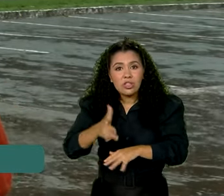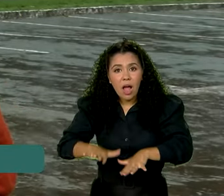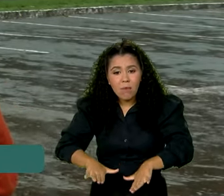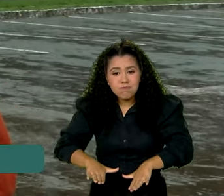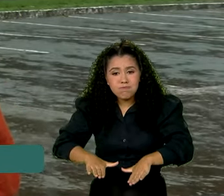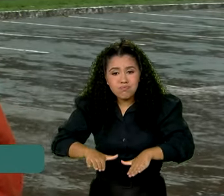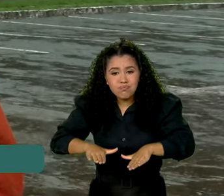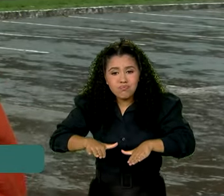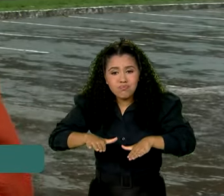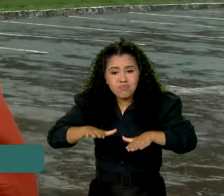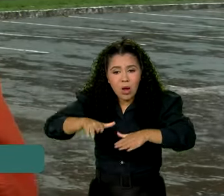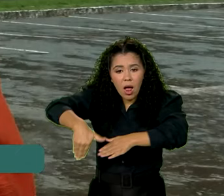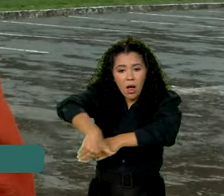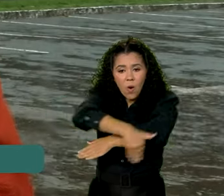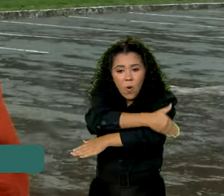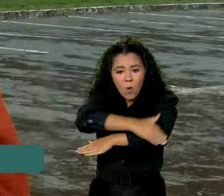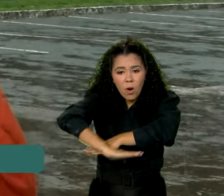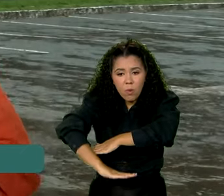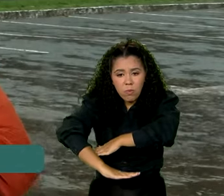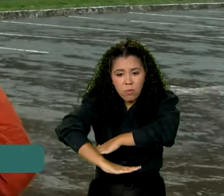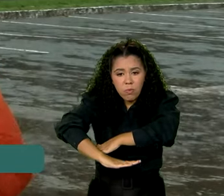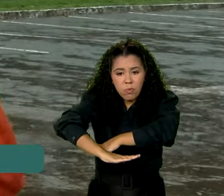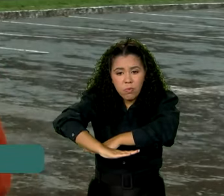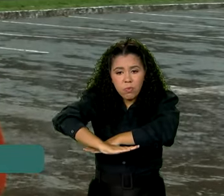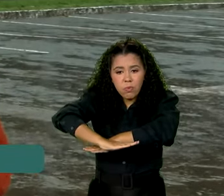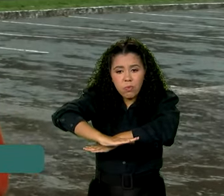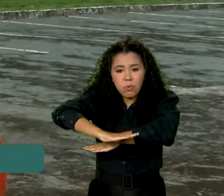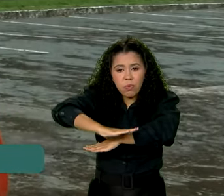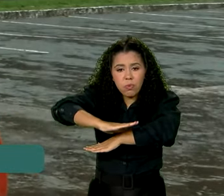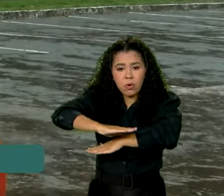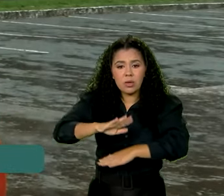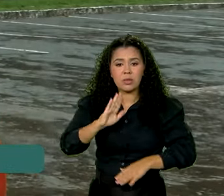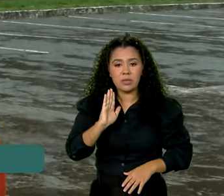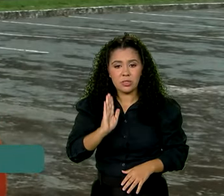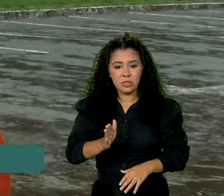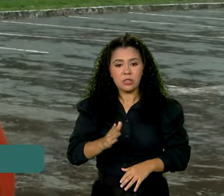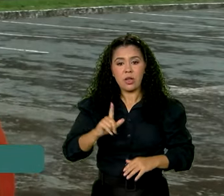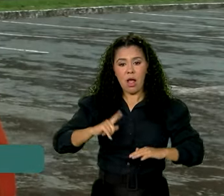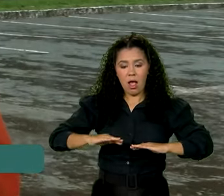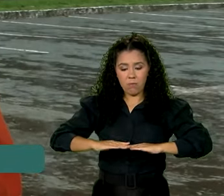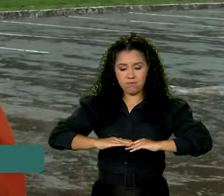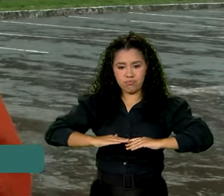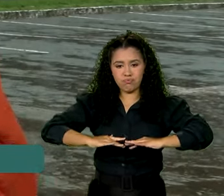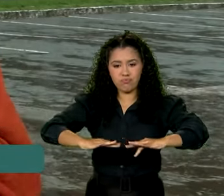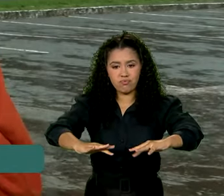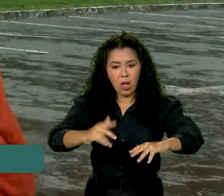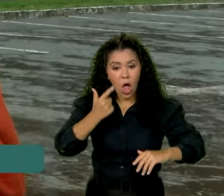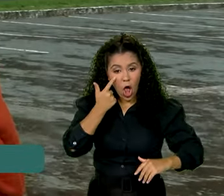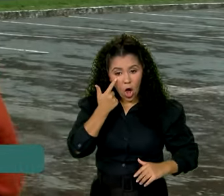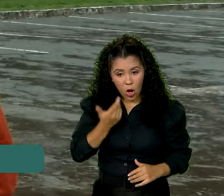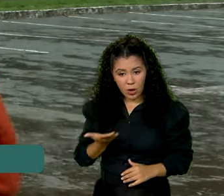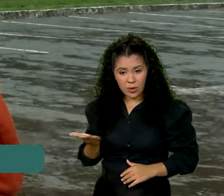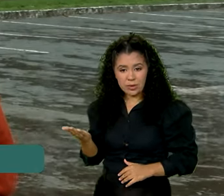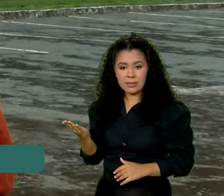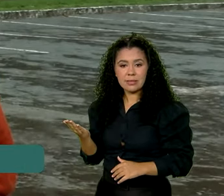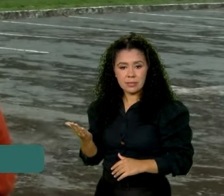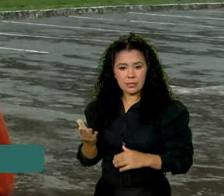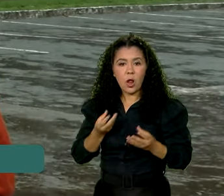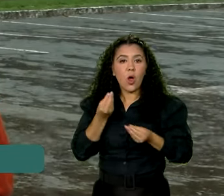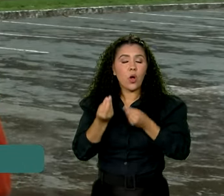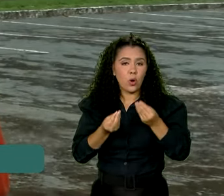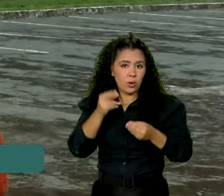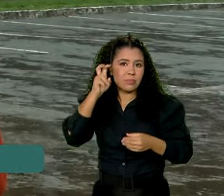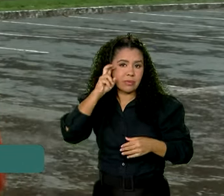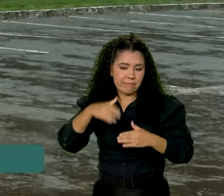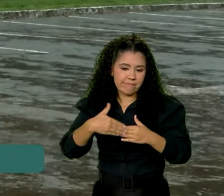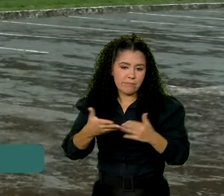alagada. A gente chegou, a água estava bem baixa, agora já passou para a segunda pista. Vamos ver como é que essa quinta-feira se desenrola